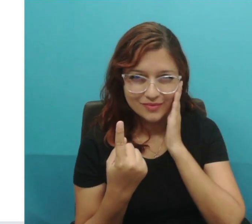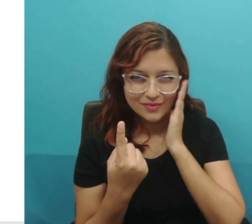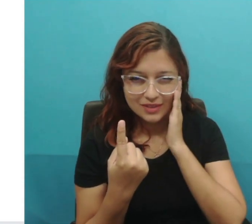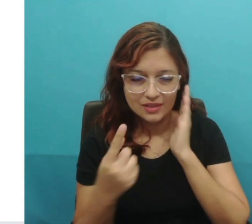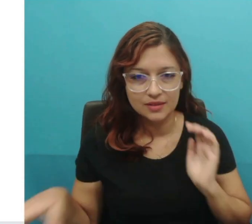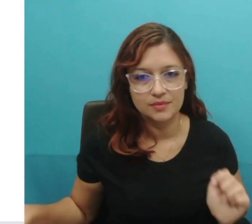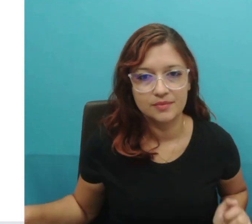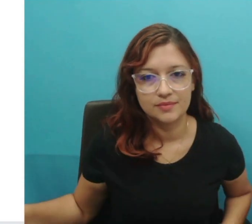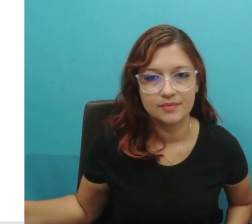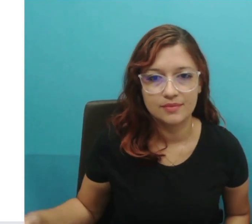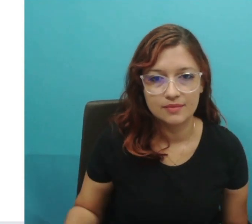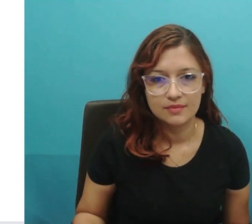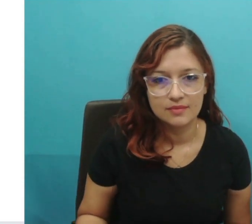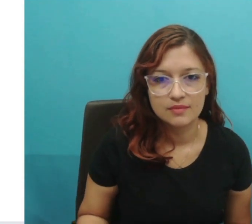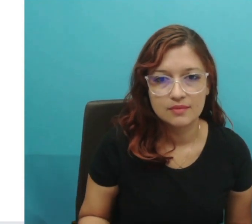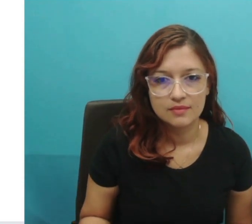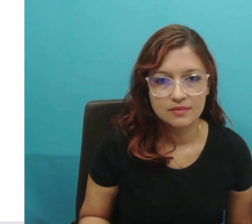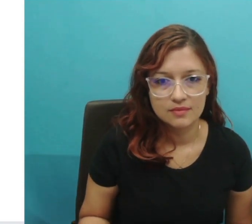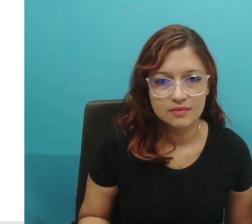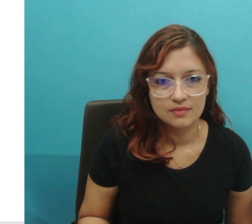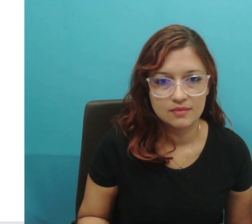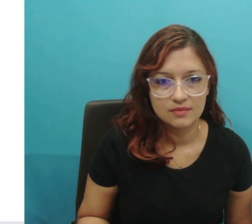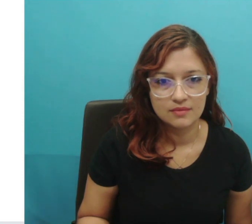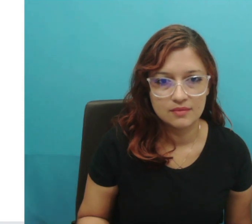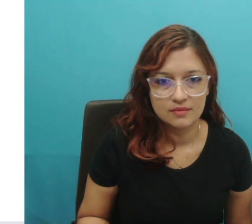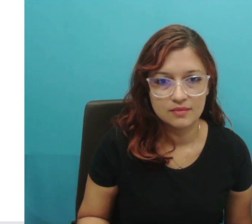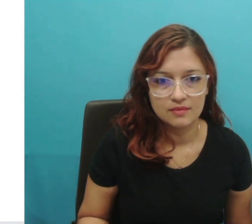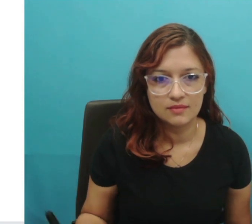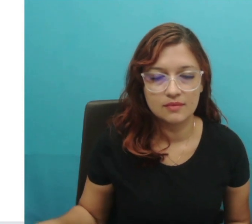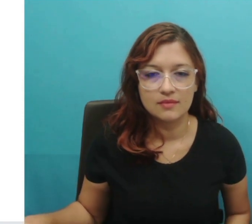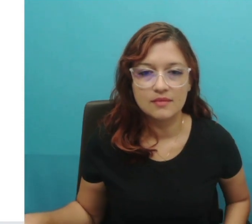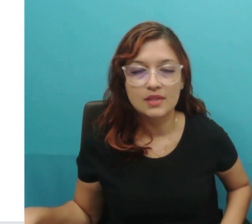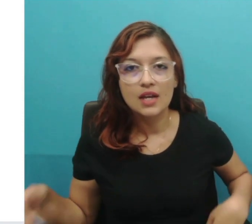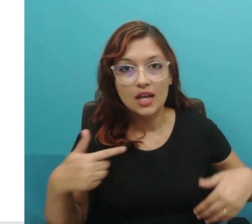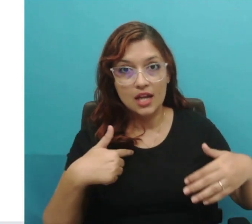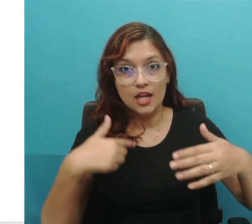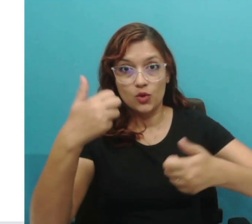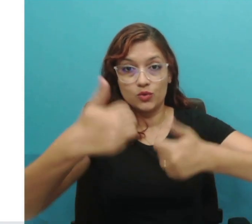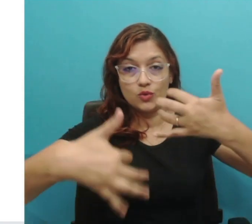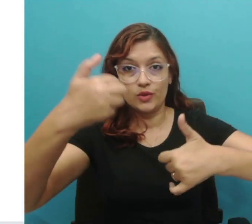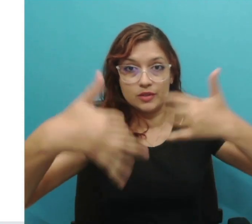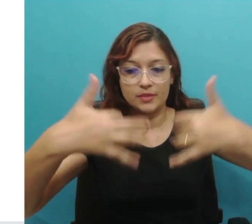Eu. A primeira pessoa do singular.